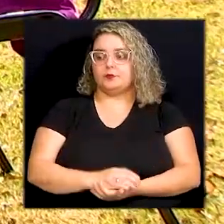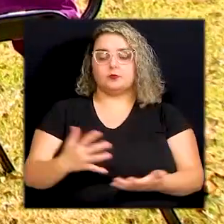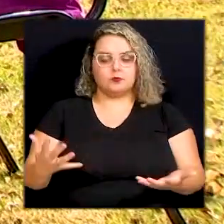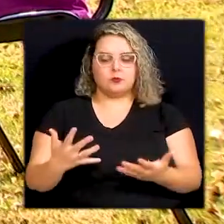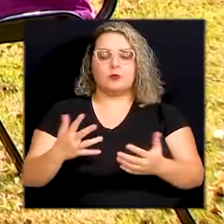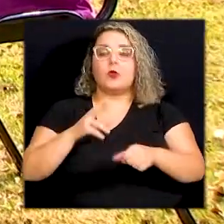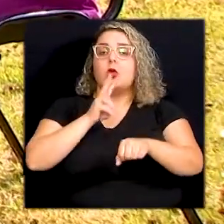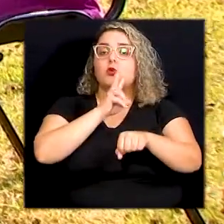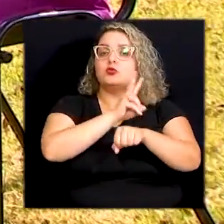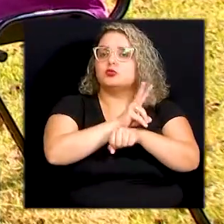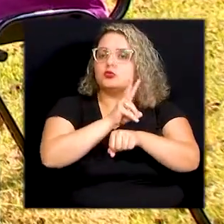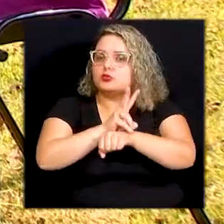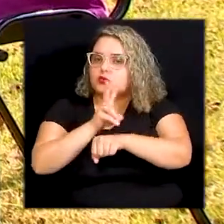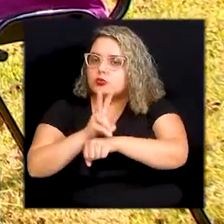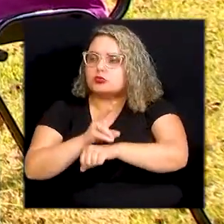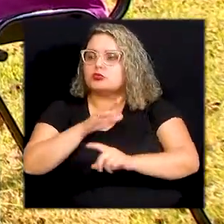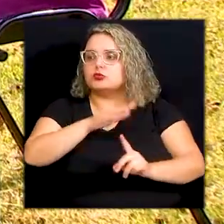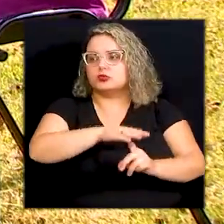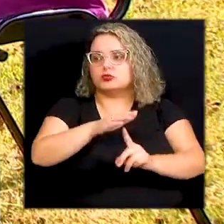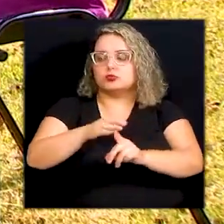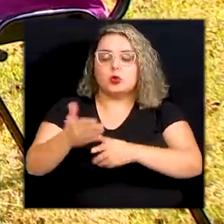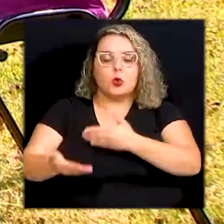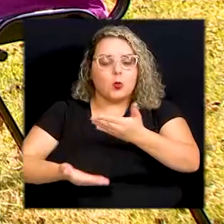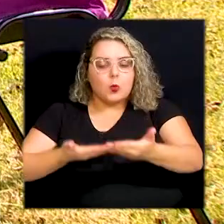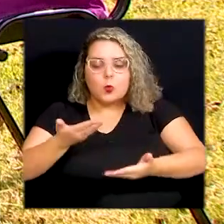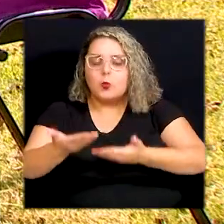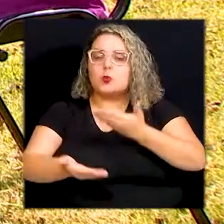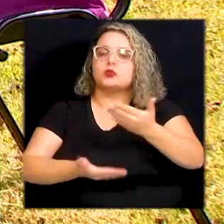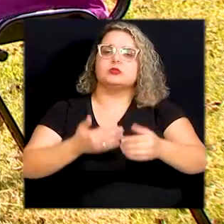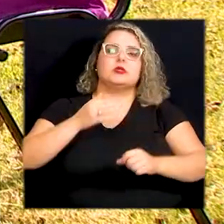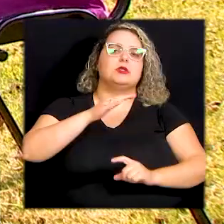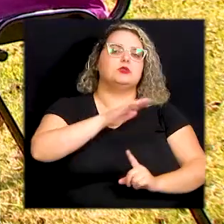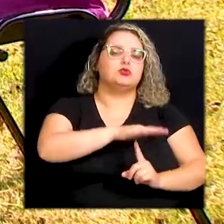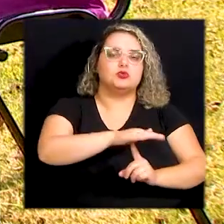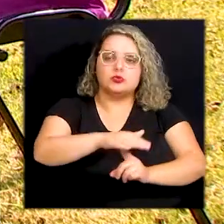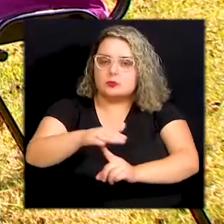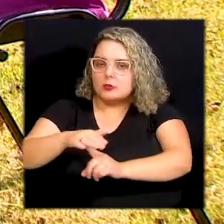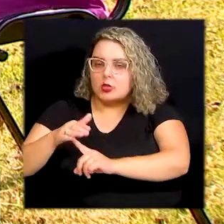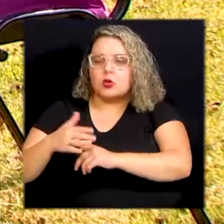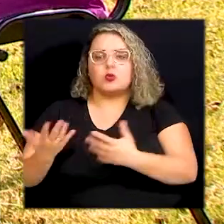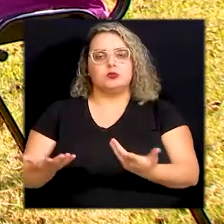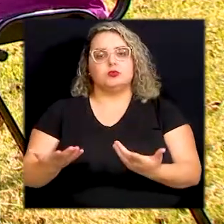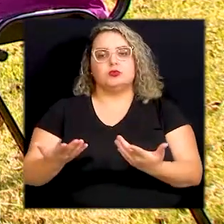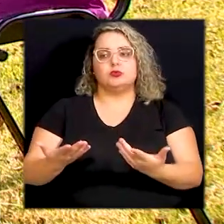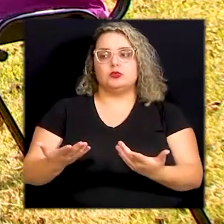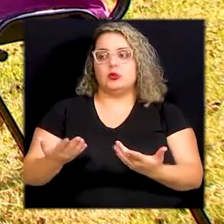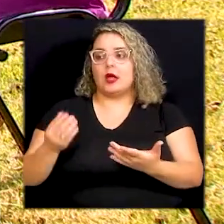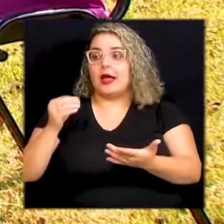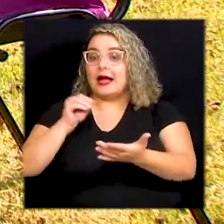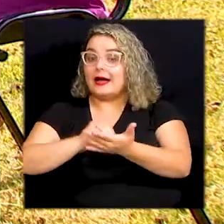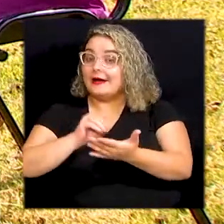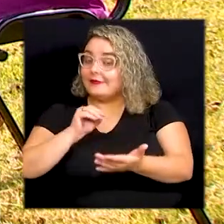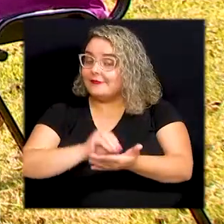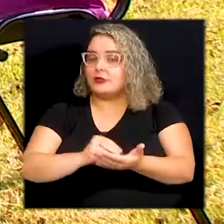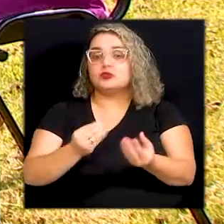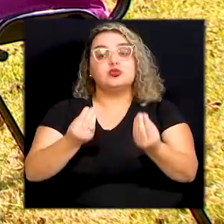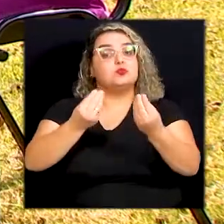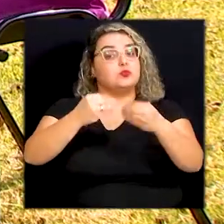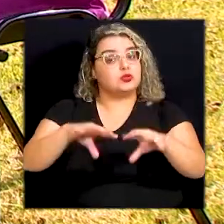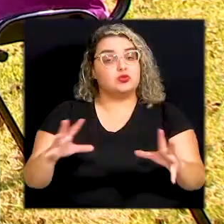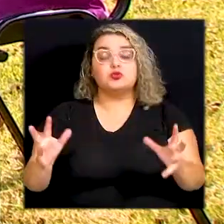de preservação do meio ambiente, de cuidados com o meio ambiente, de ausência de